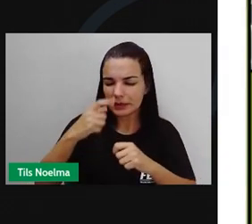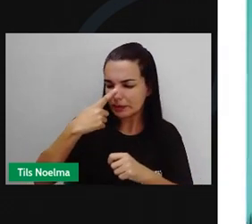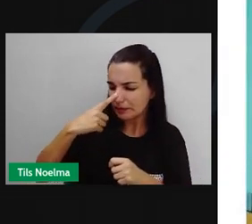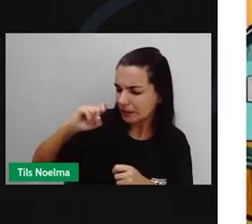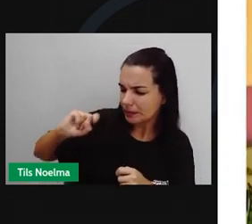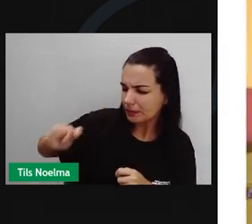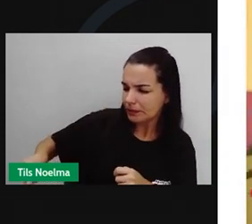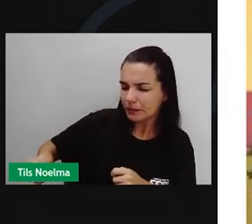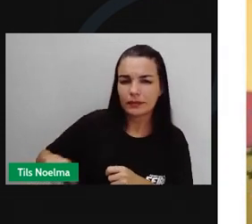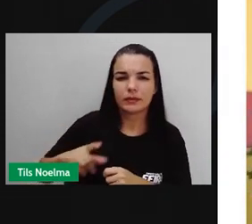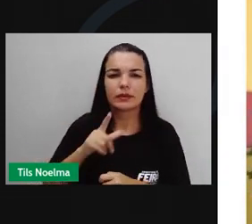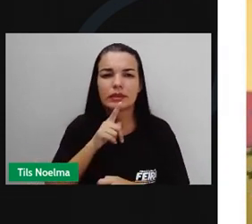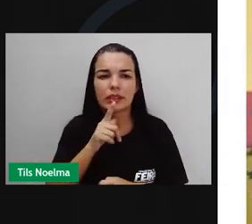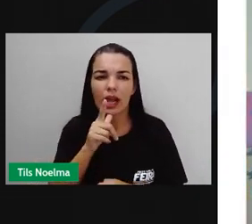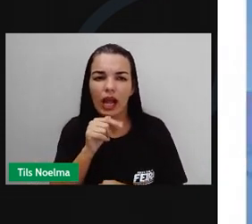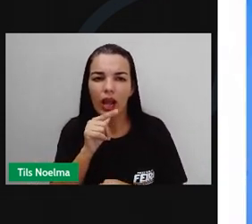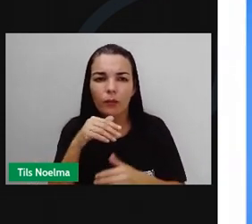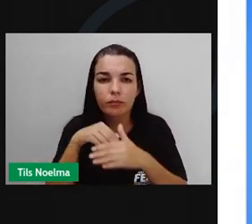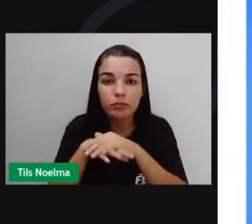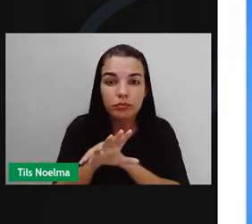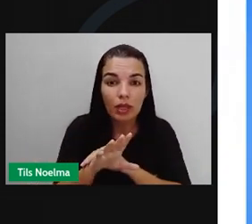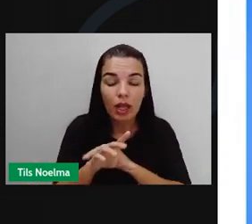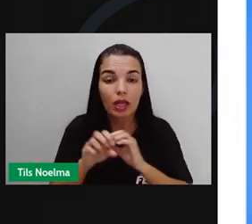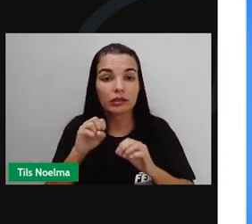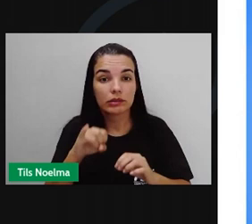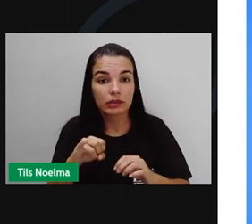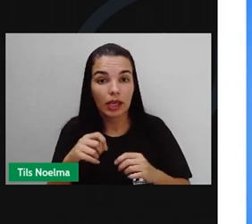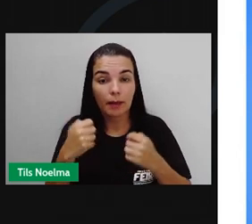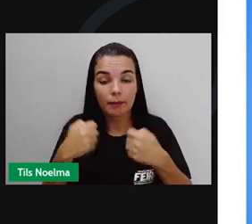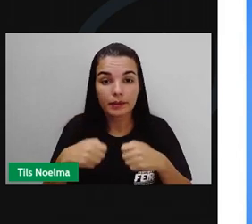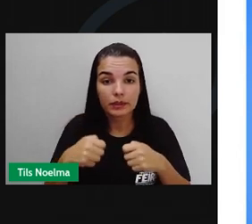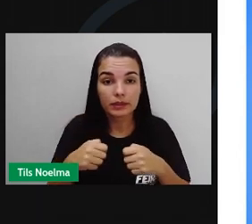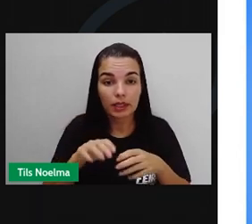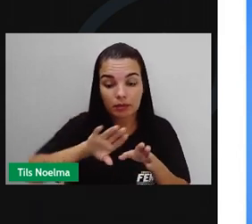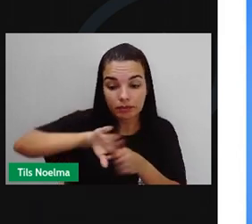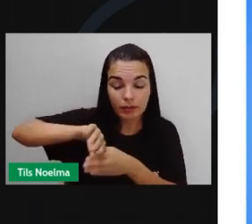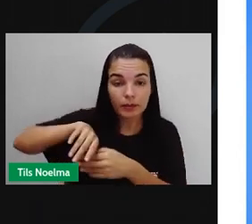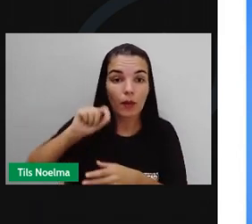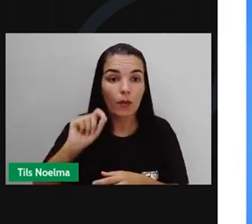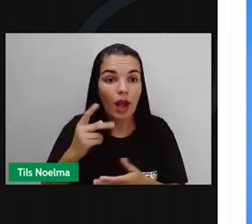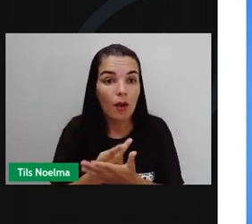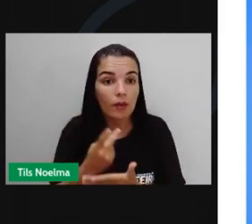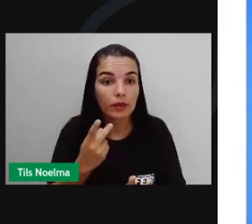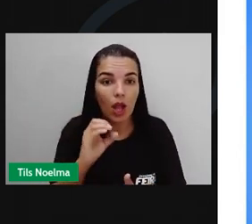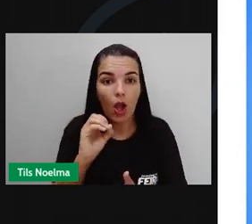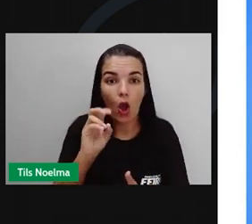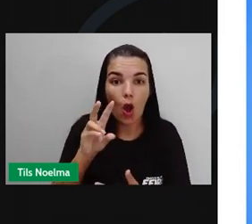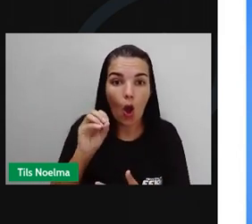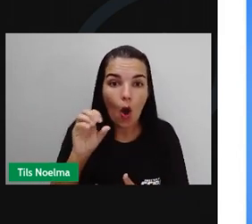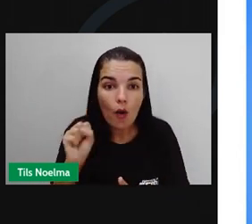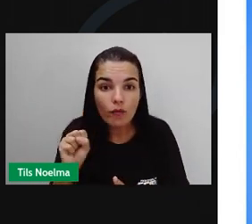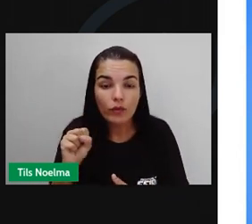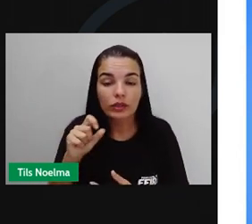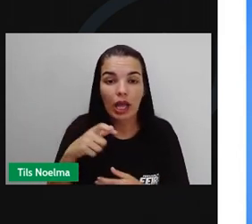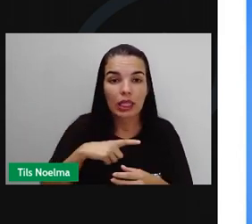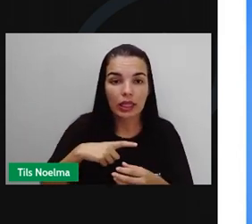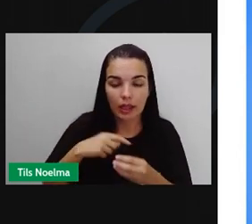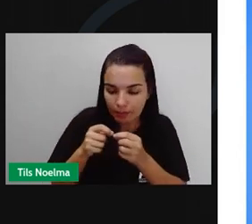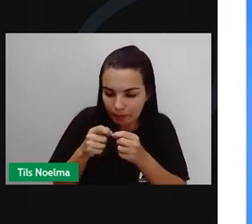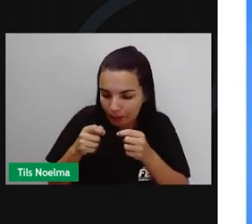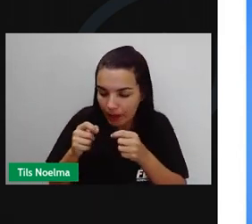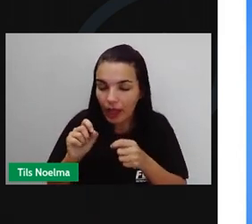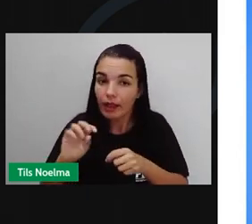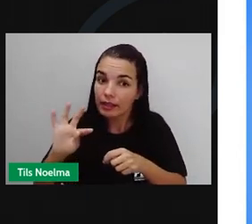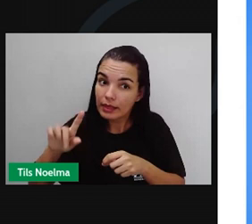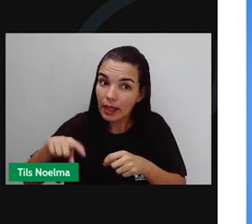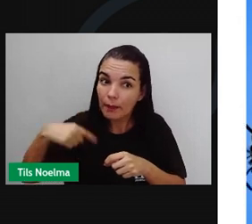possam acumular água. Após a deposição, os ovos se transformam em larvas, culpas e, por fim, em mosquitos